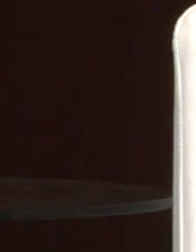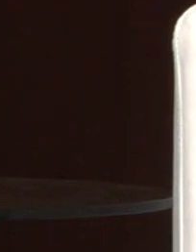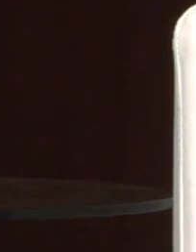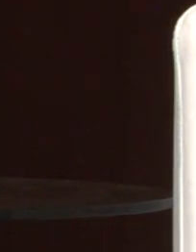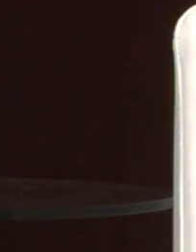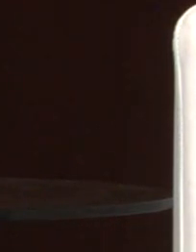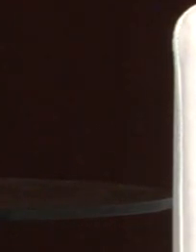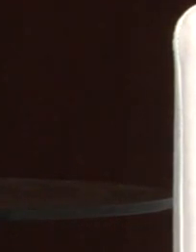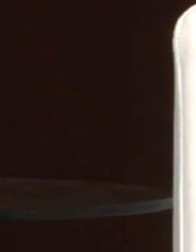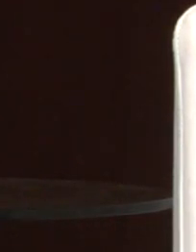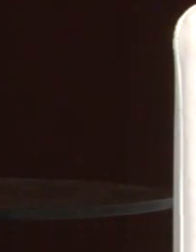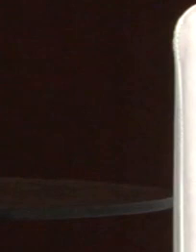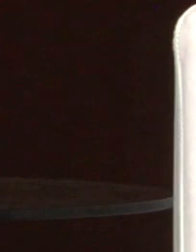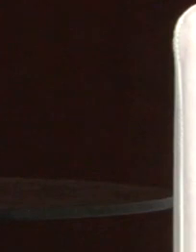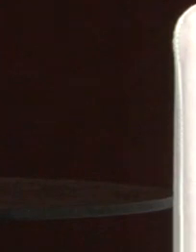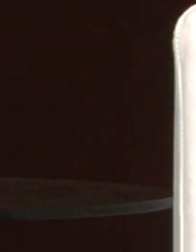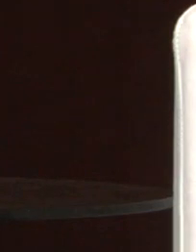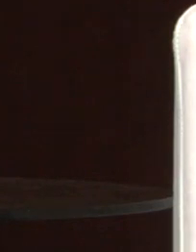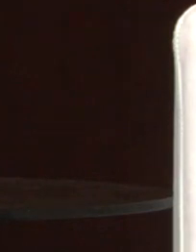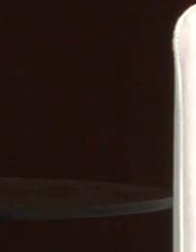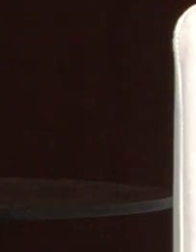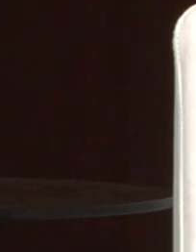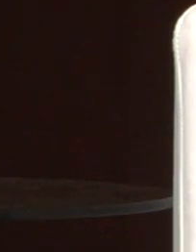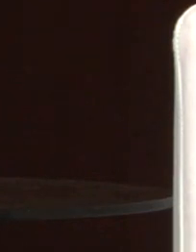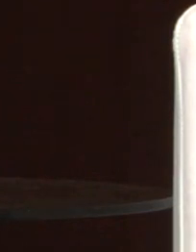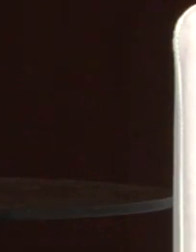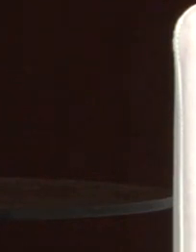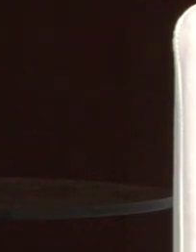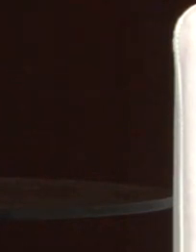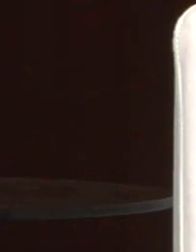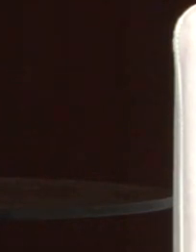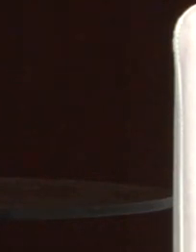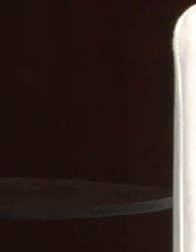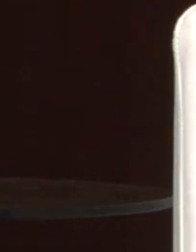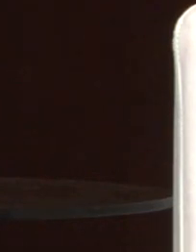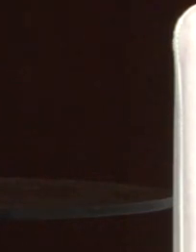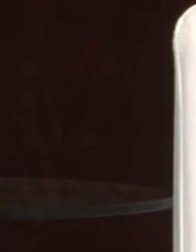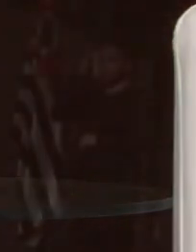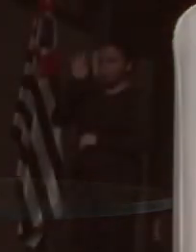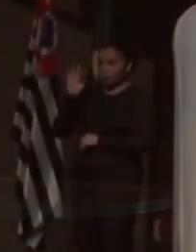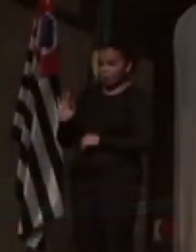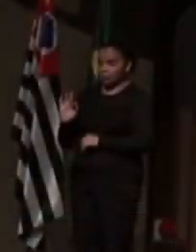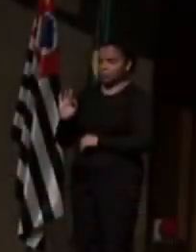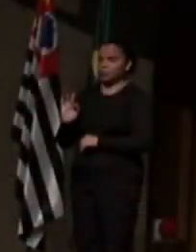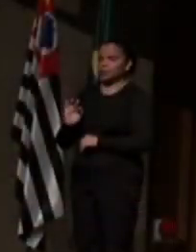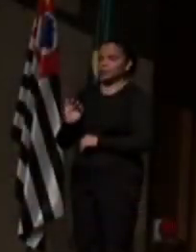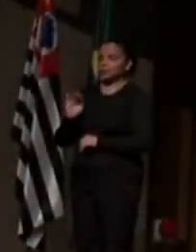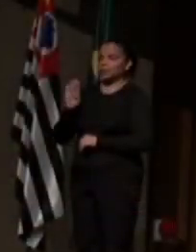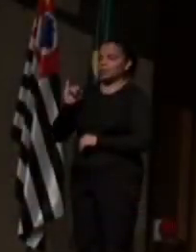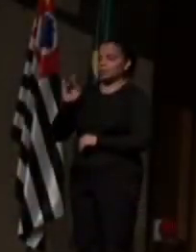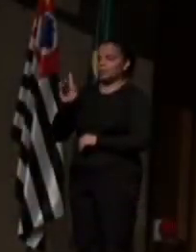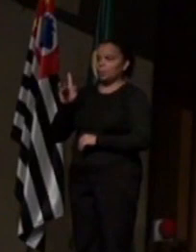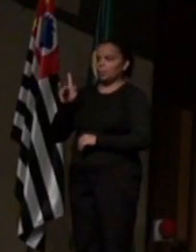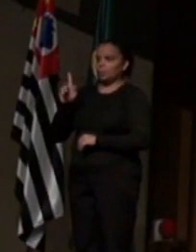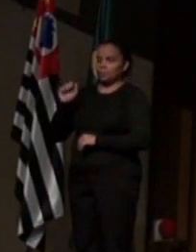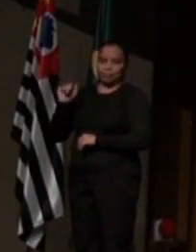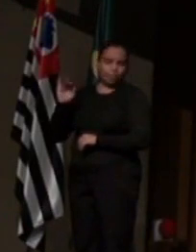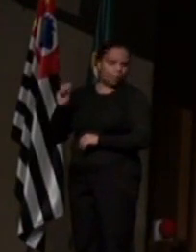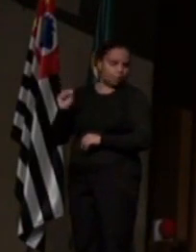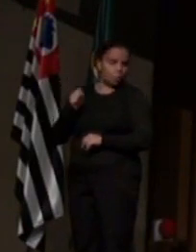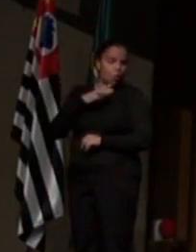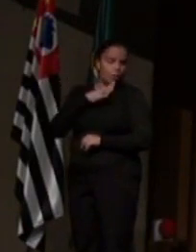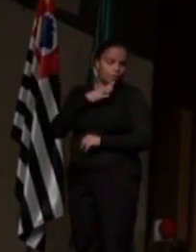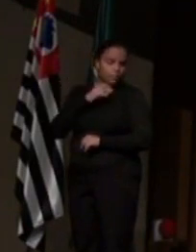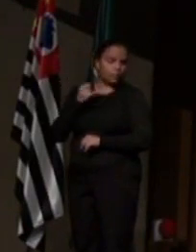essa informação importa. E essa é uma filosofia, está no Bíblios do André, o conhecimento